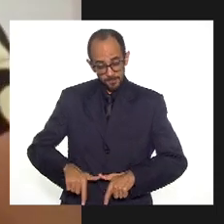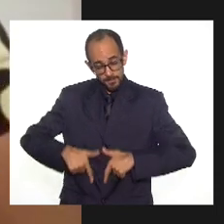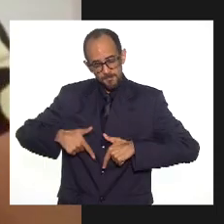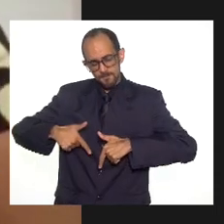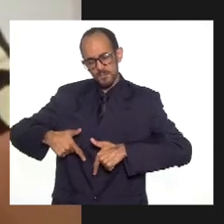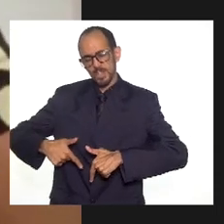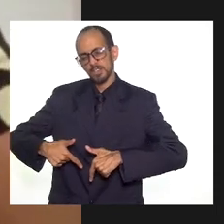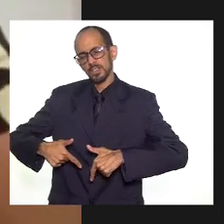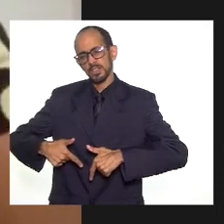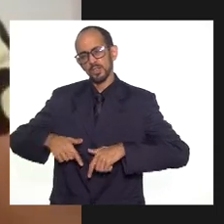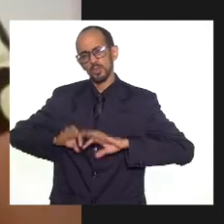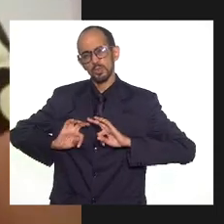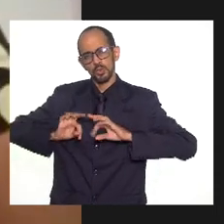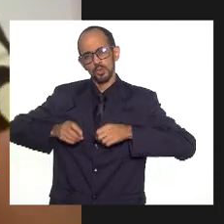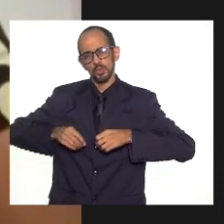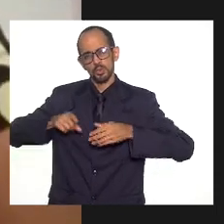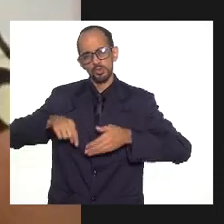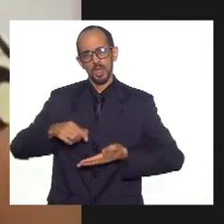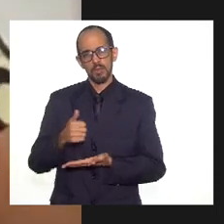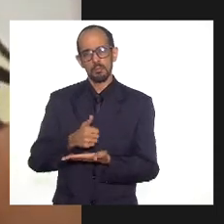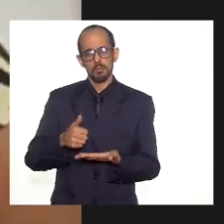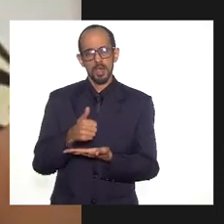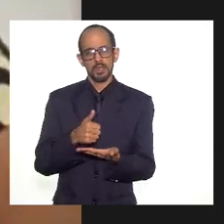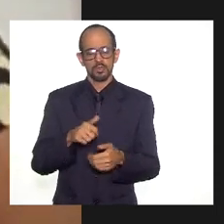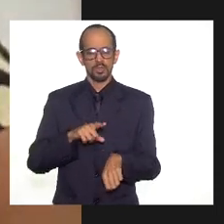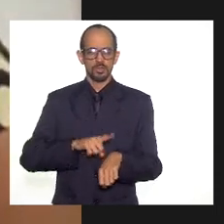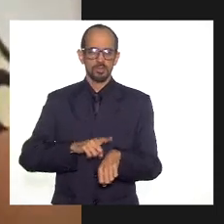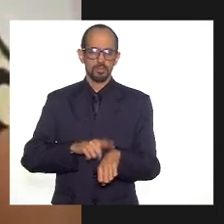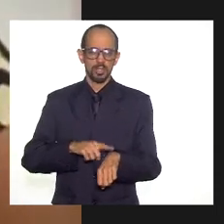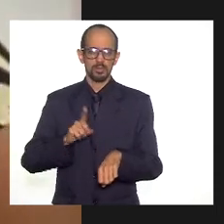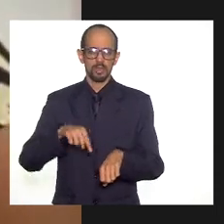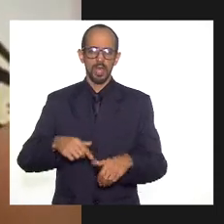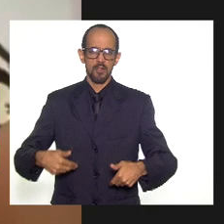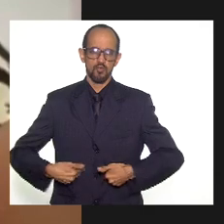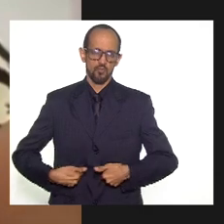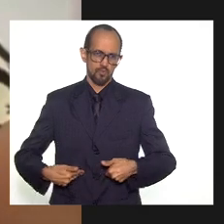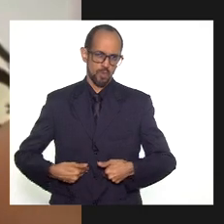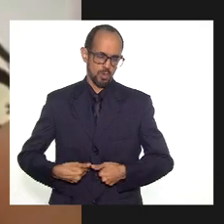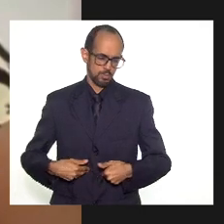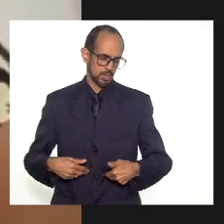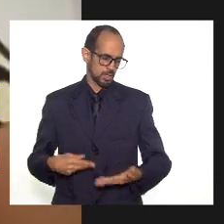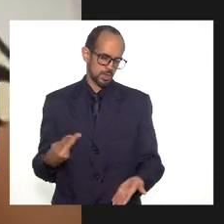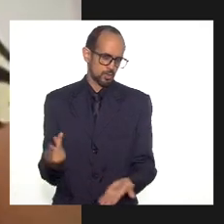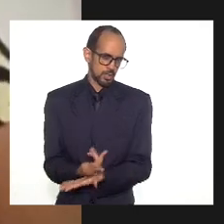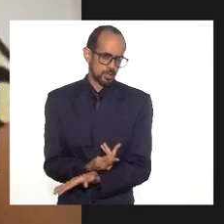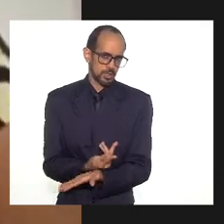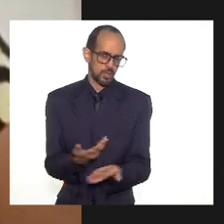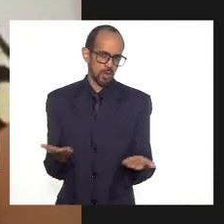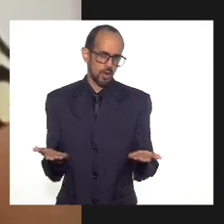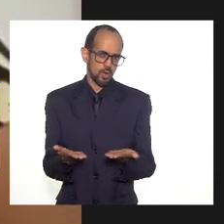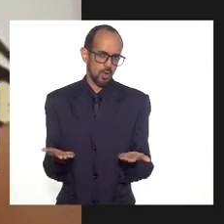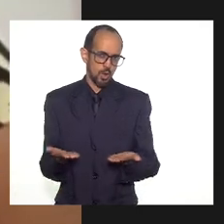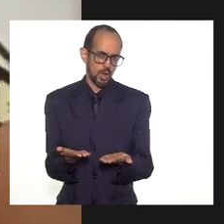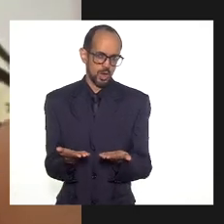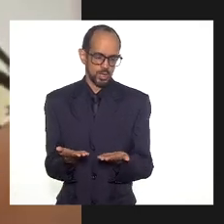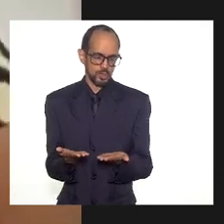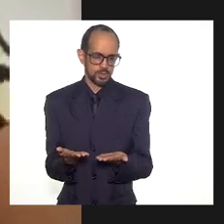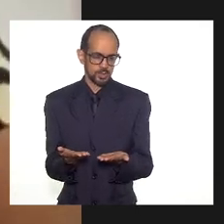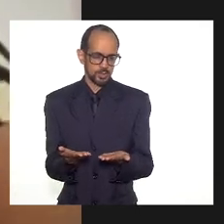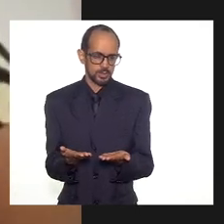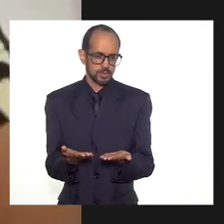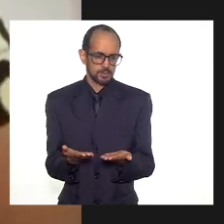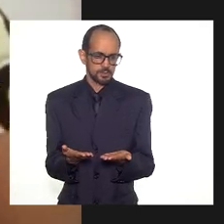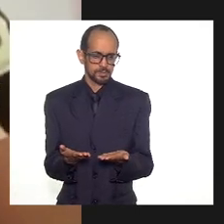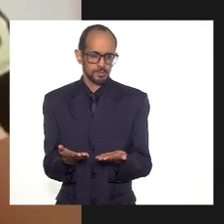essencial nesse momento da pandemia, que é a fome que as pessoas estão sentindo, o desalento, porque